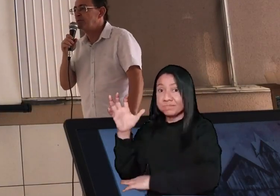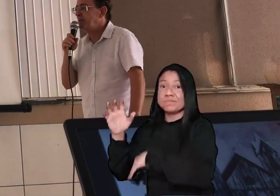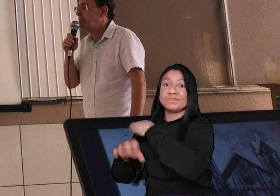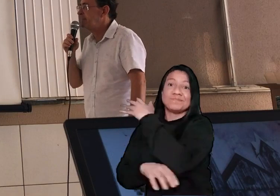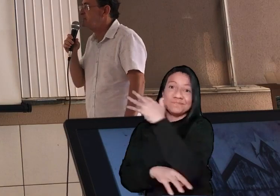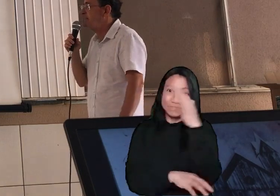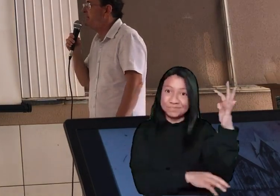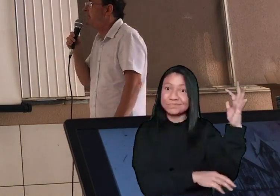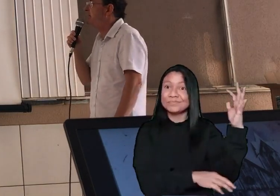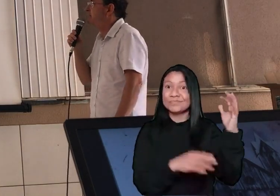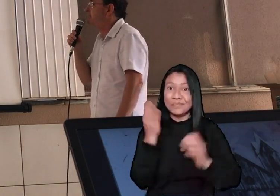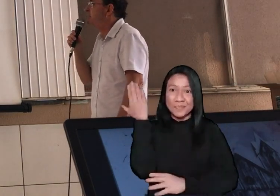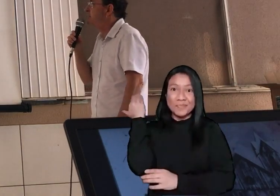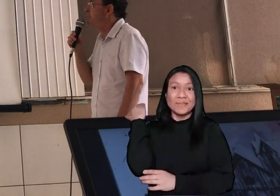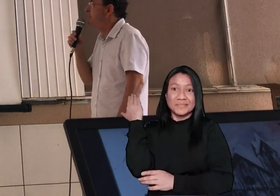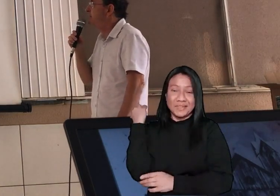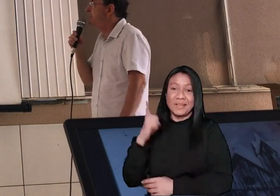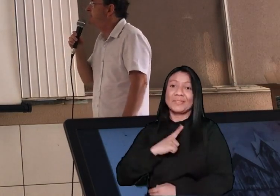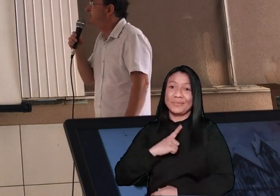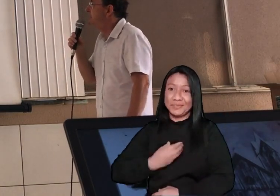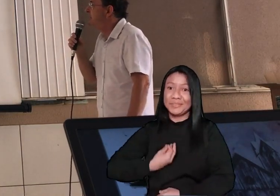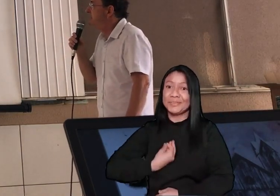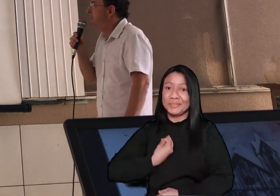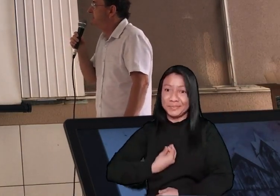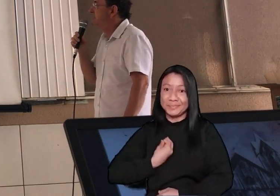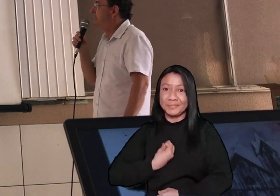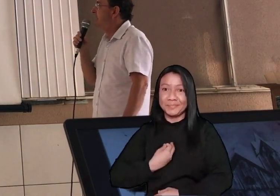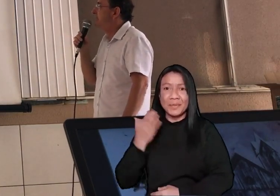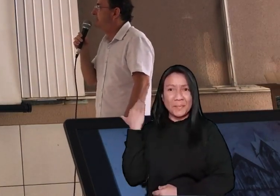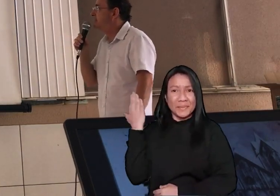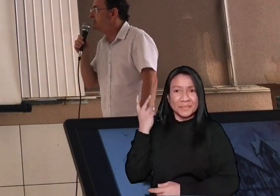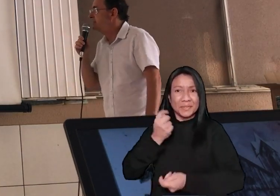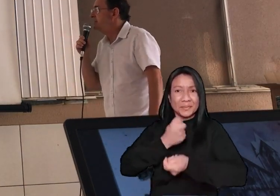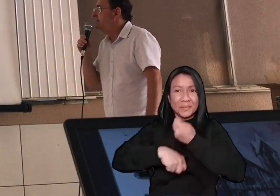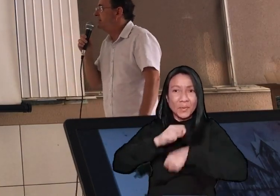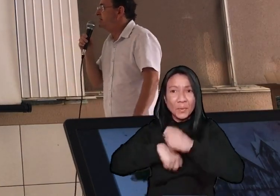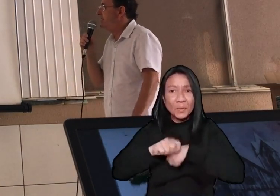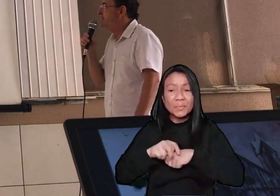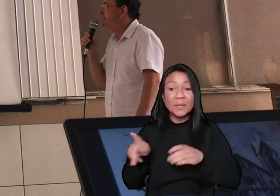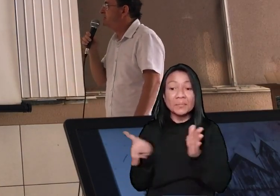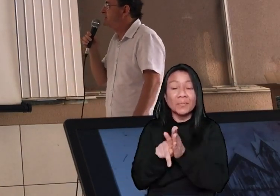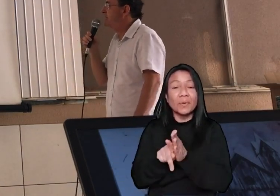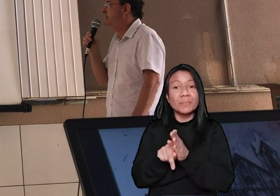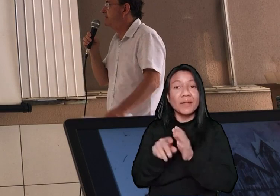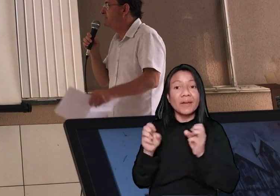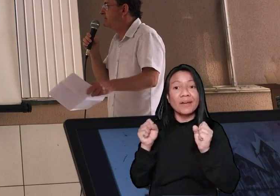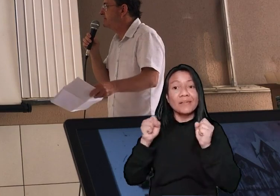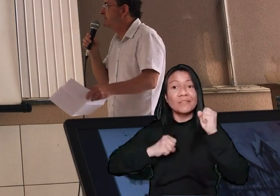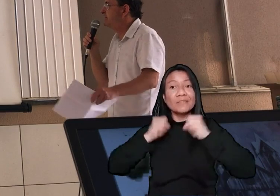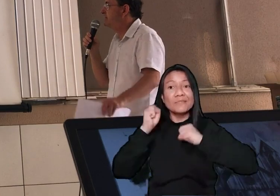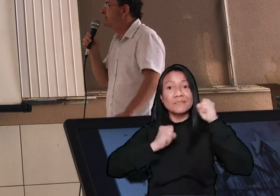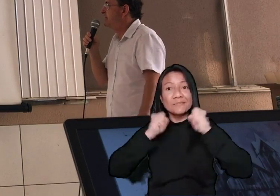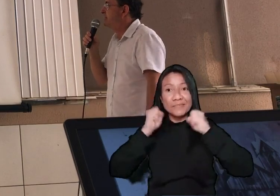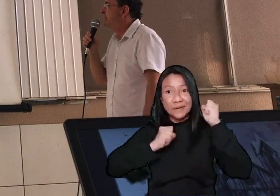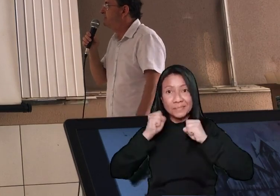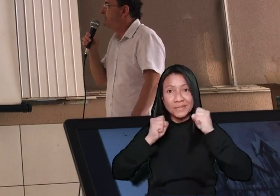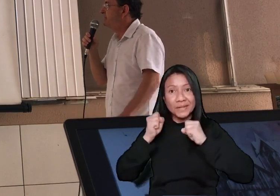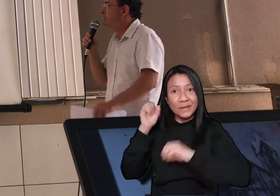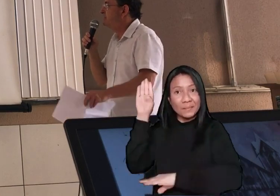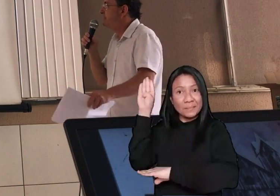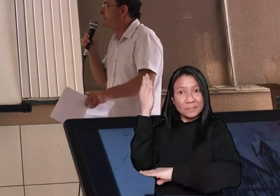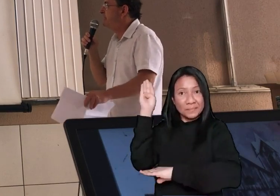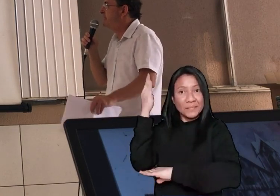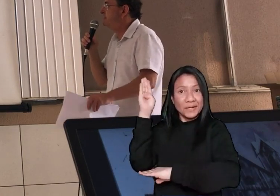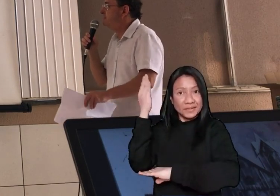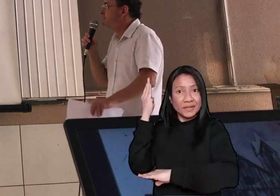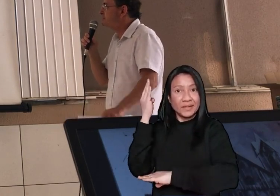movida principalmente pelas madeireiras, né? O pessoal vinha para serrar as árvores, cortar as árvores e fazer